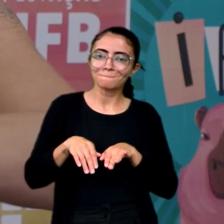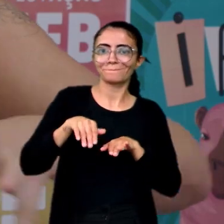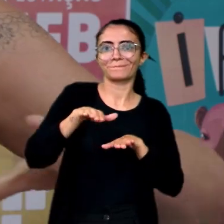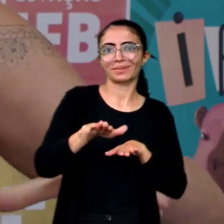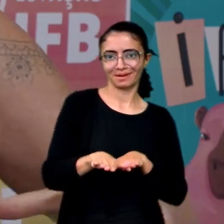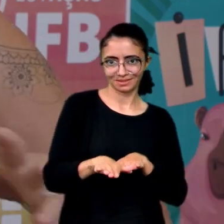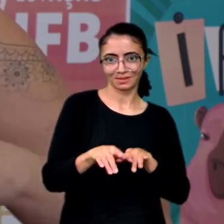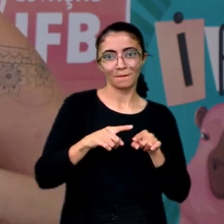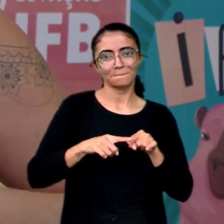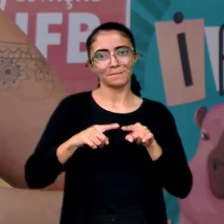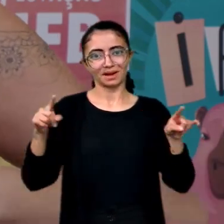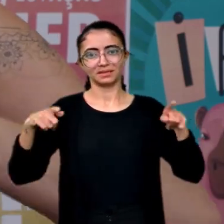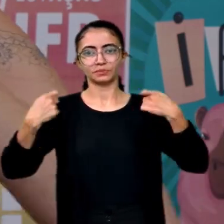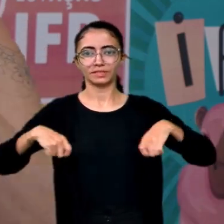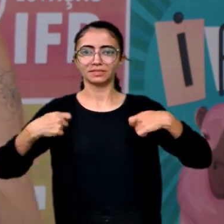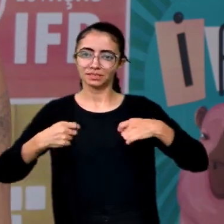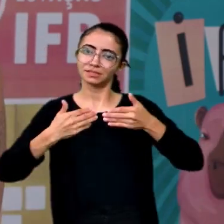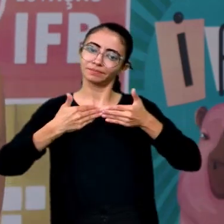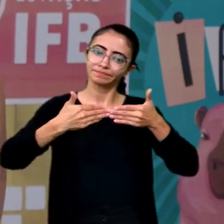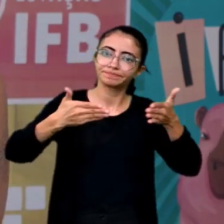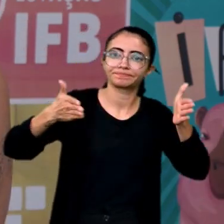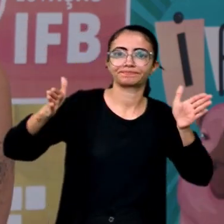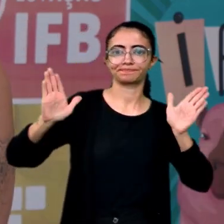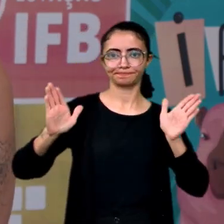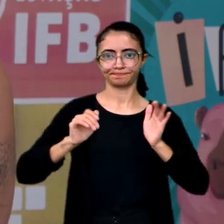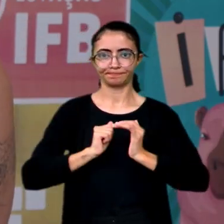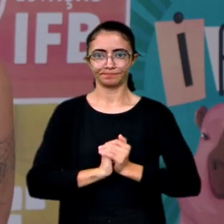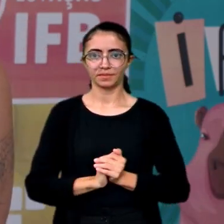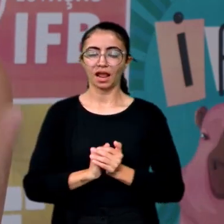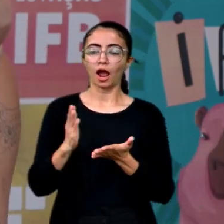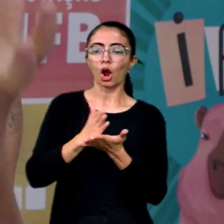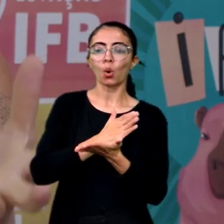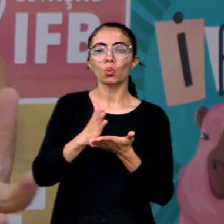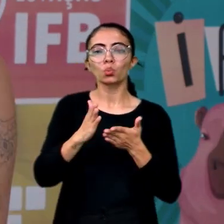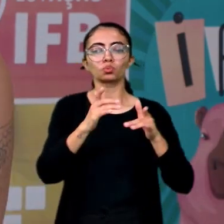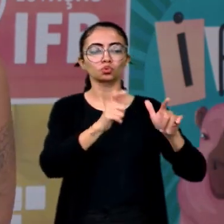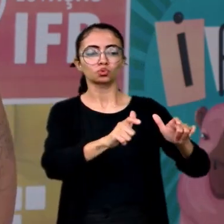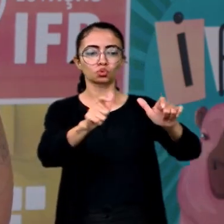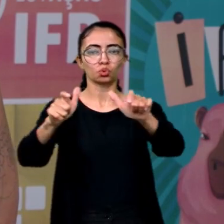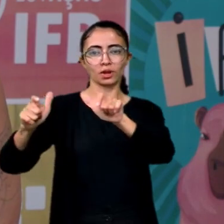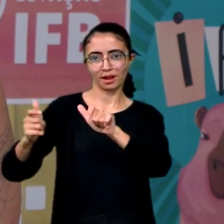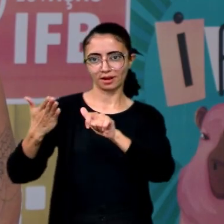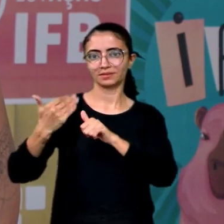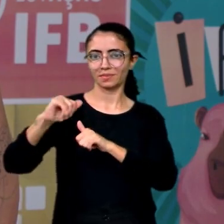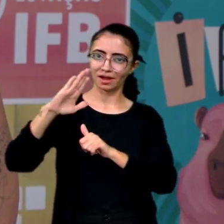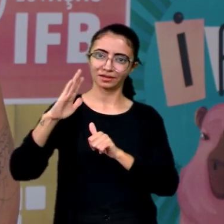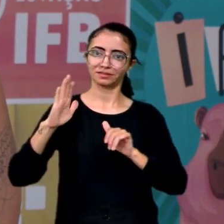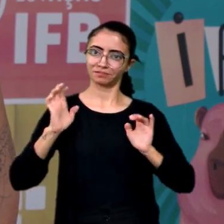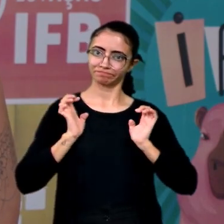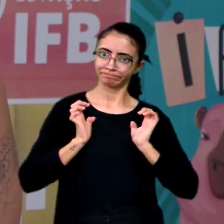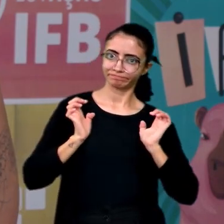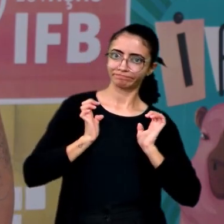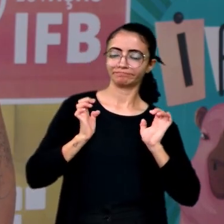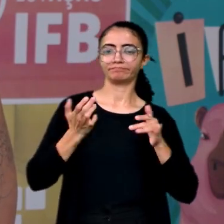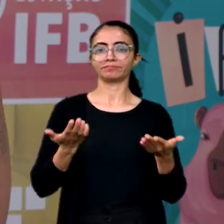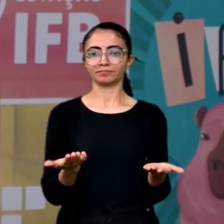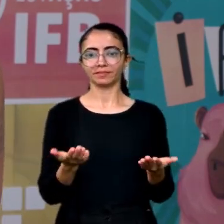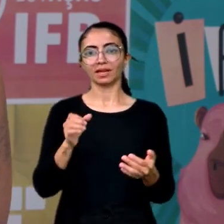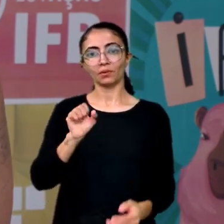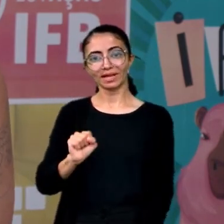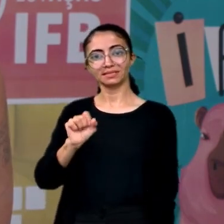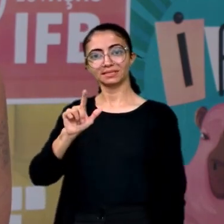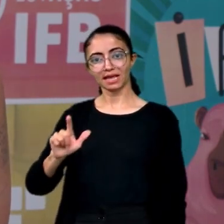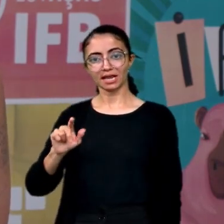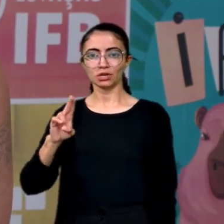deveria se ampliar. Então, algumas áreas nobres, quem recolhe é o SLU e não o catador. Tinha